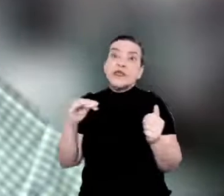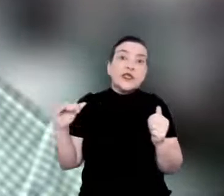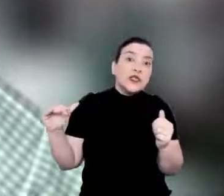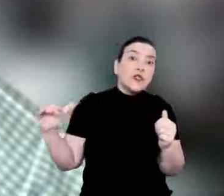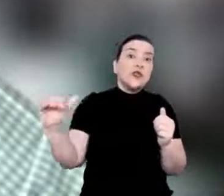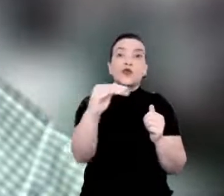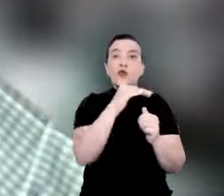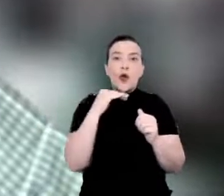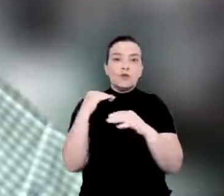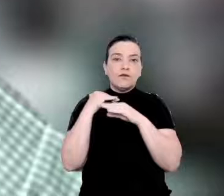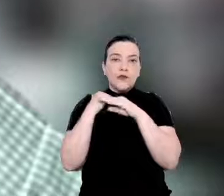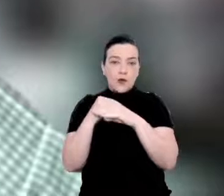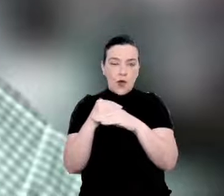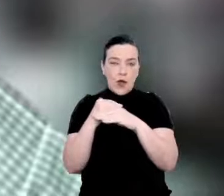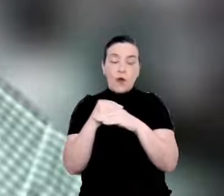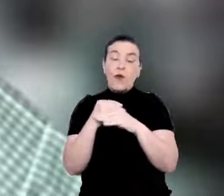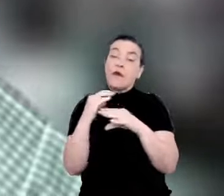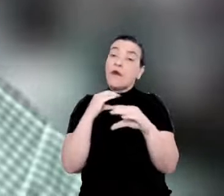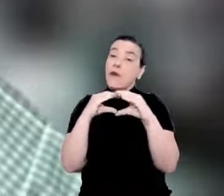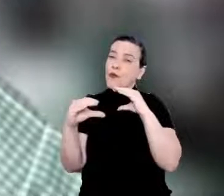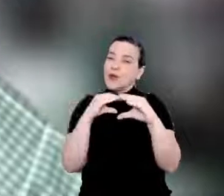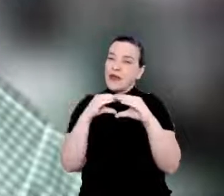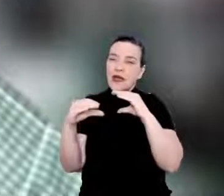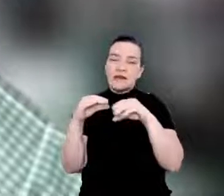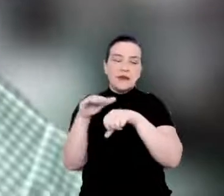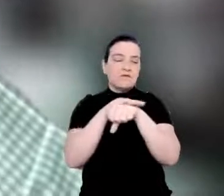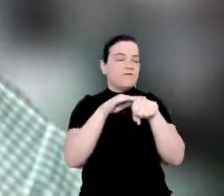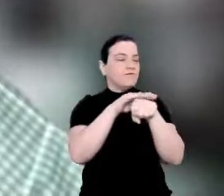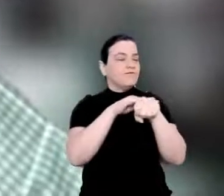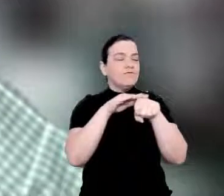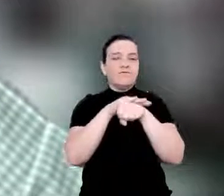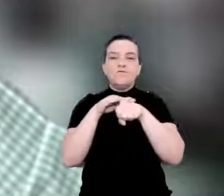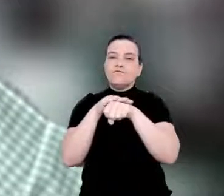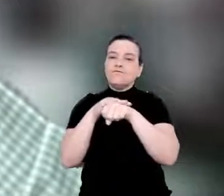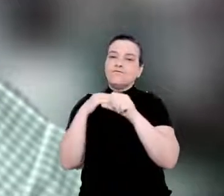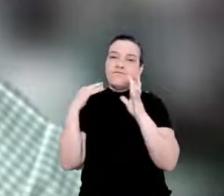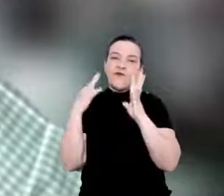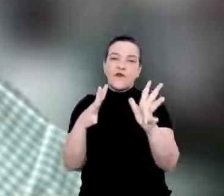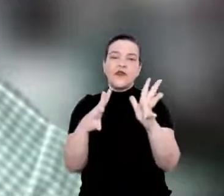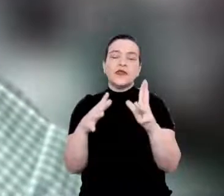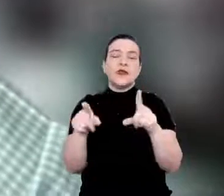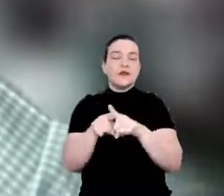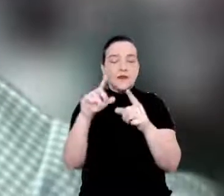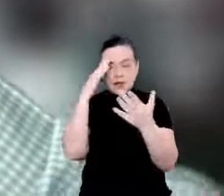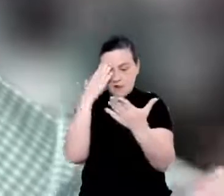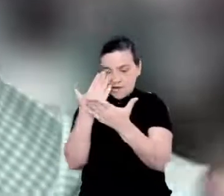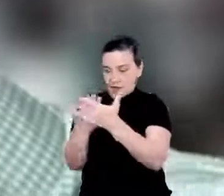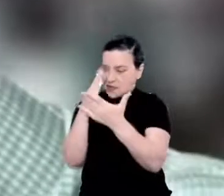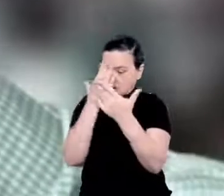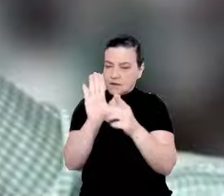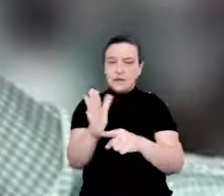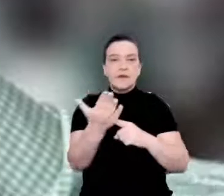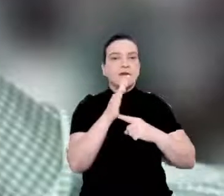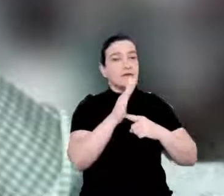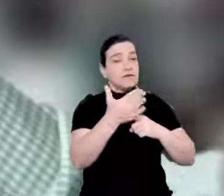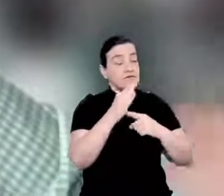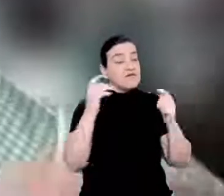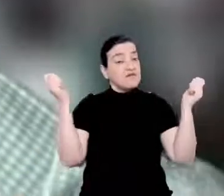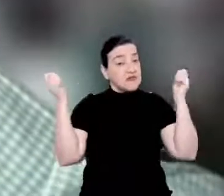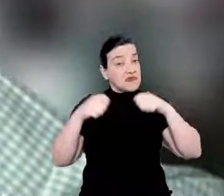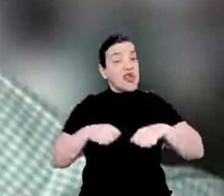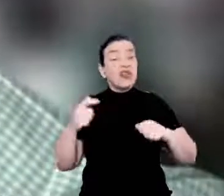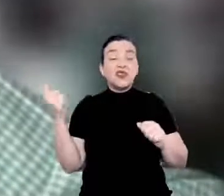não acontece. Comunicação fluida seria a primeira, e confiança mútua, segundo ele, e que é